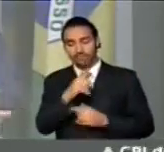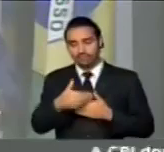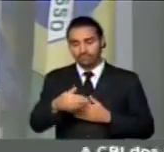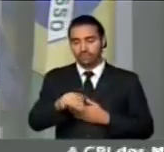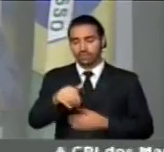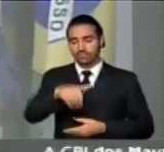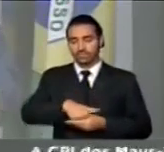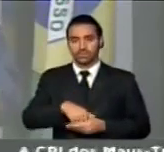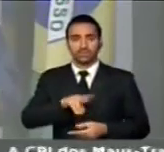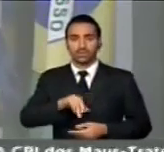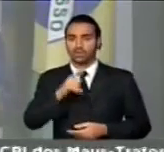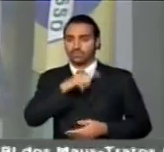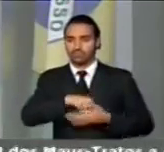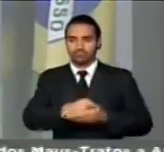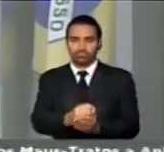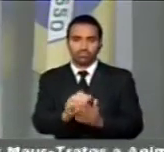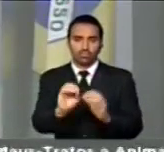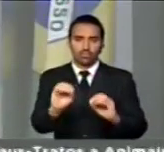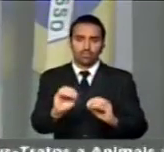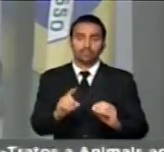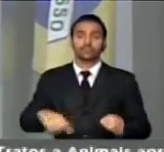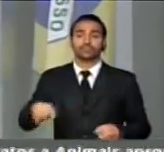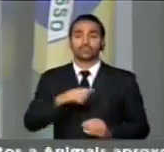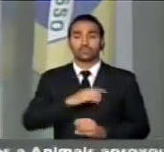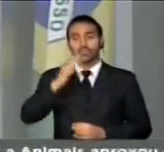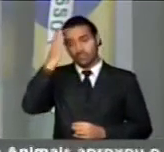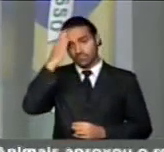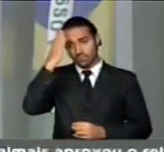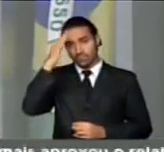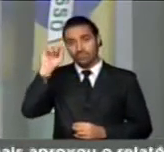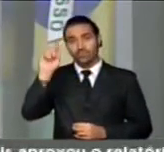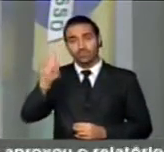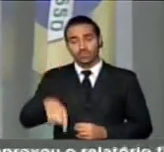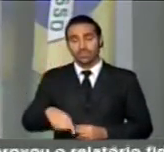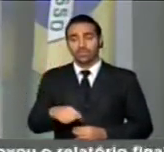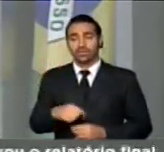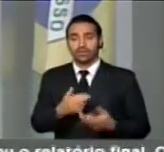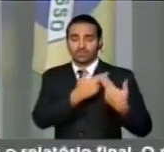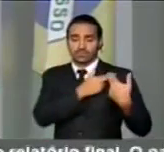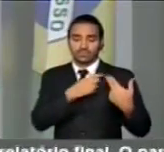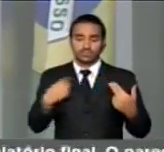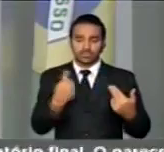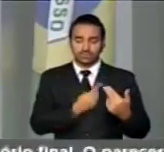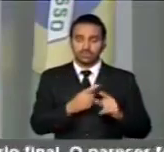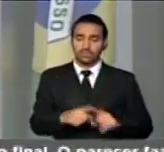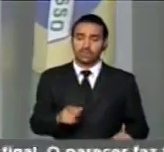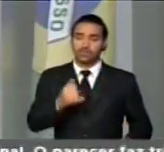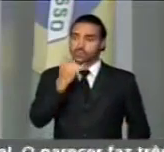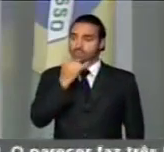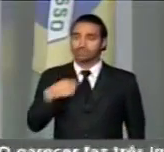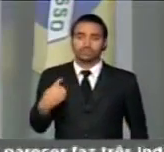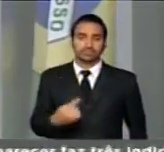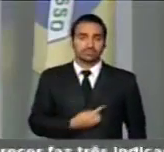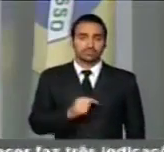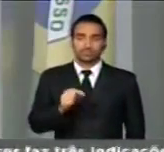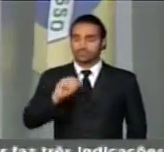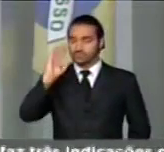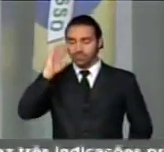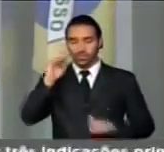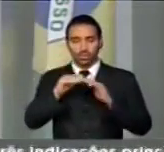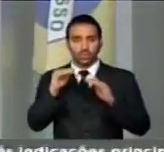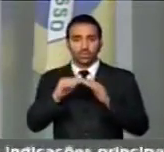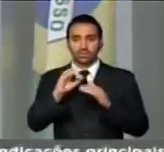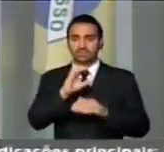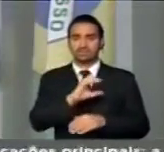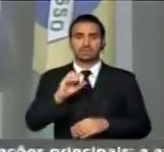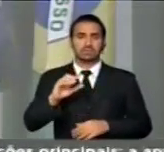Não vamos obstruir. Nós entendemos que é um dever nosso para com o país, mas não concordamos com a inclusão de